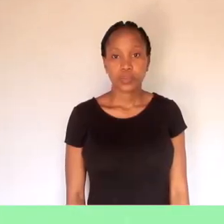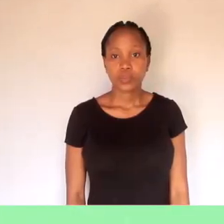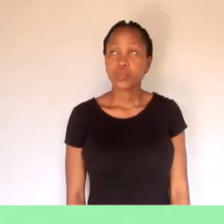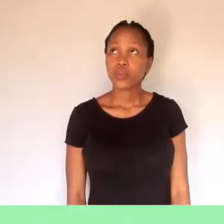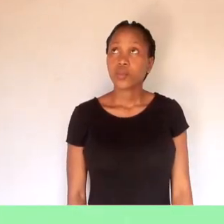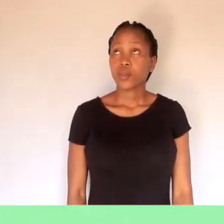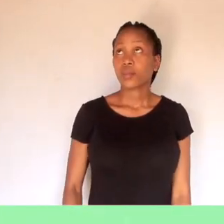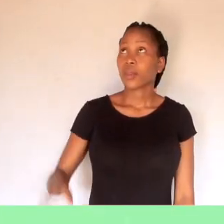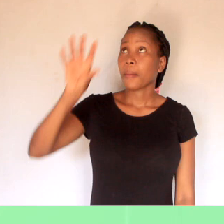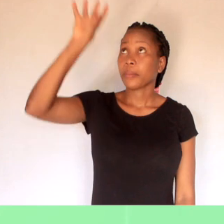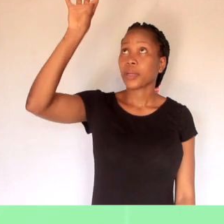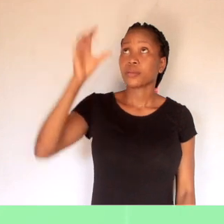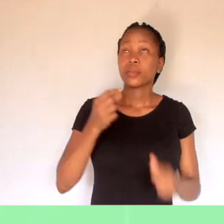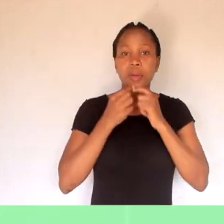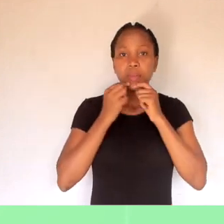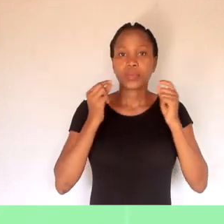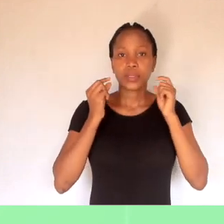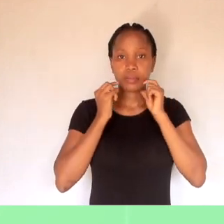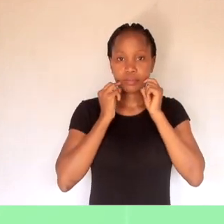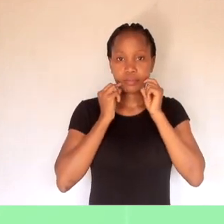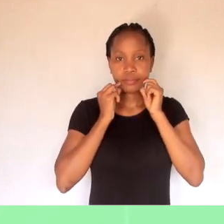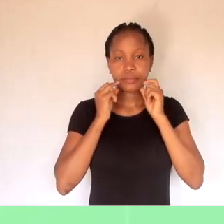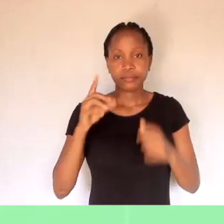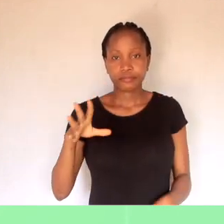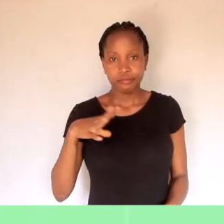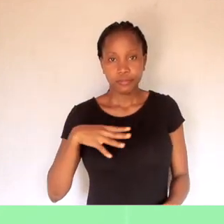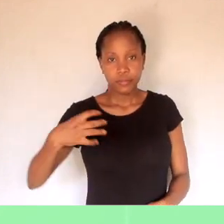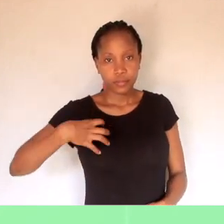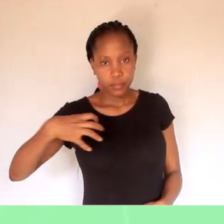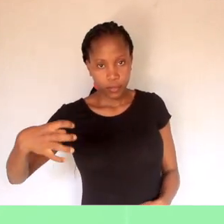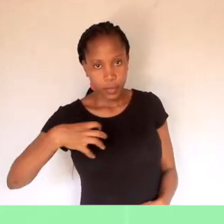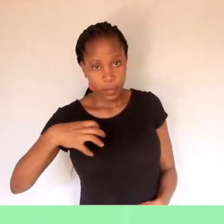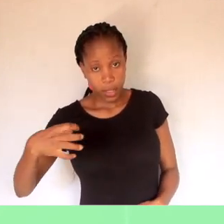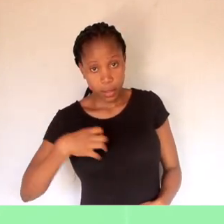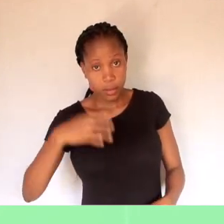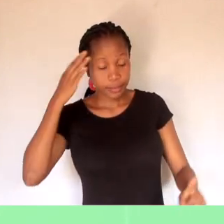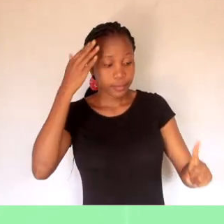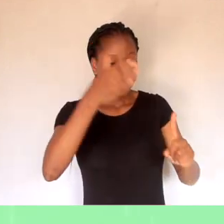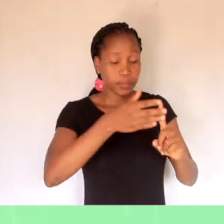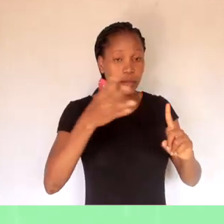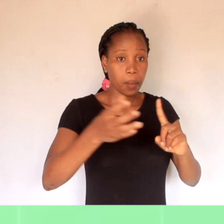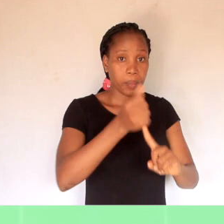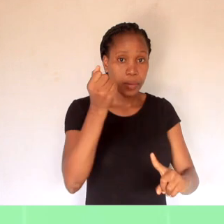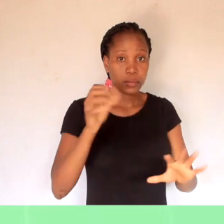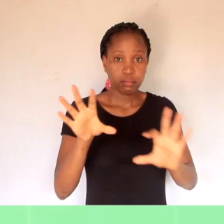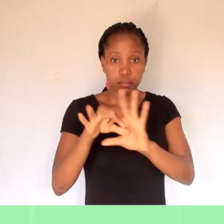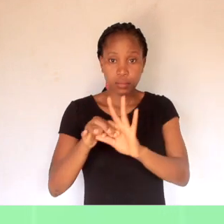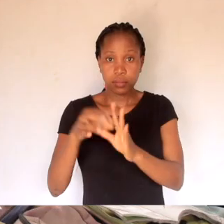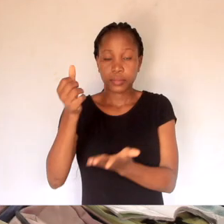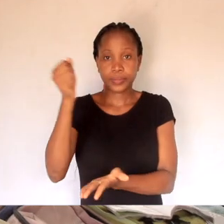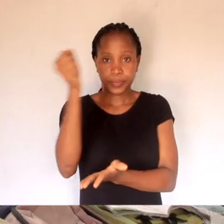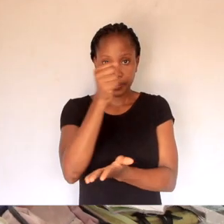Moçambique é um país vasto, com inúmeras riquezas e conquistas que estão diretamente ligadas ao capital